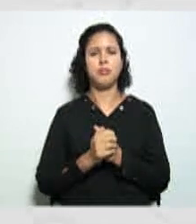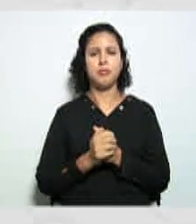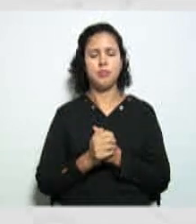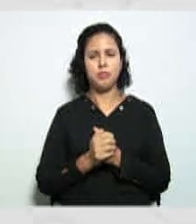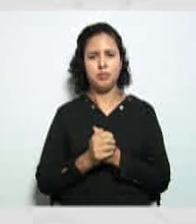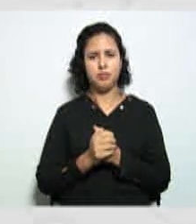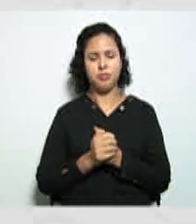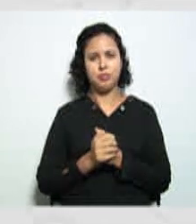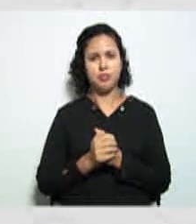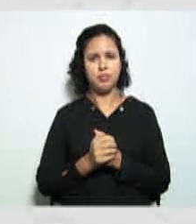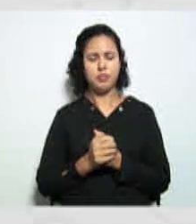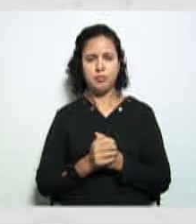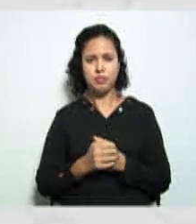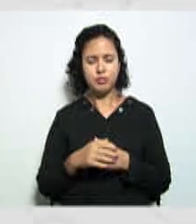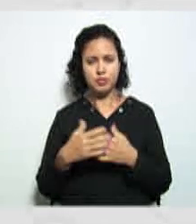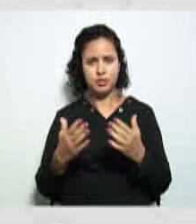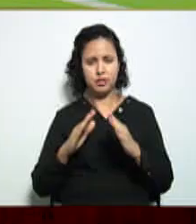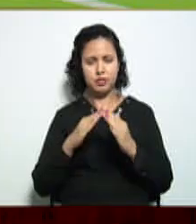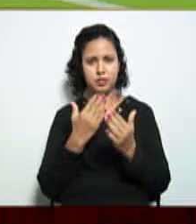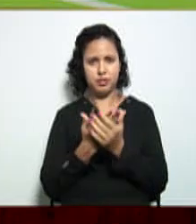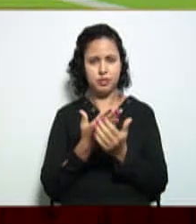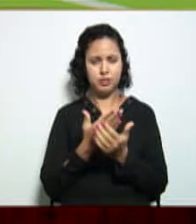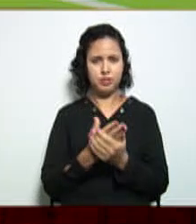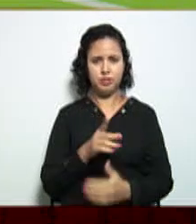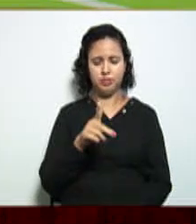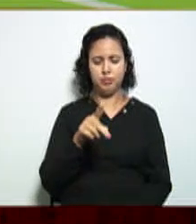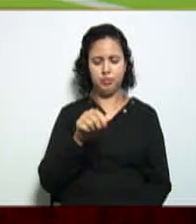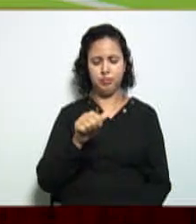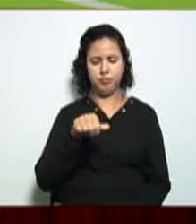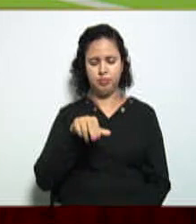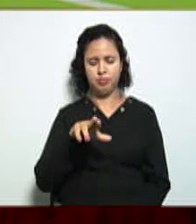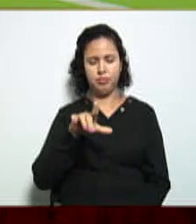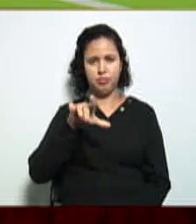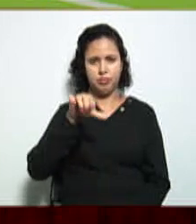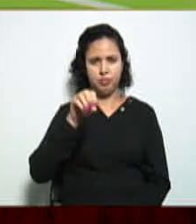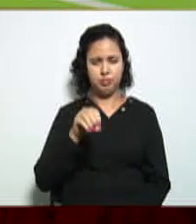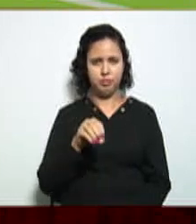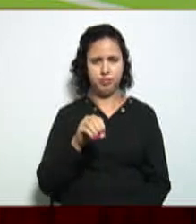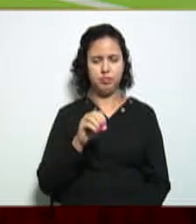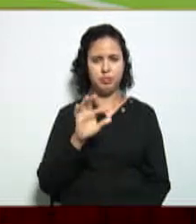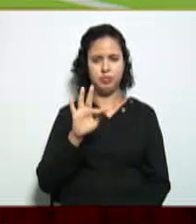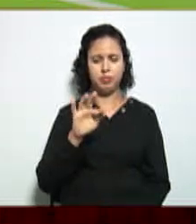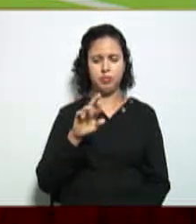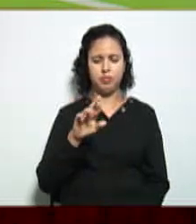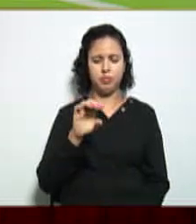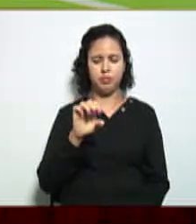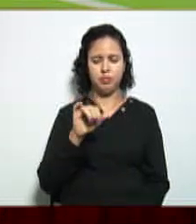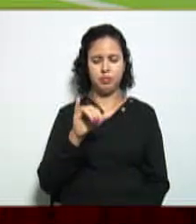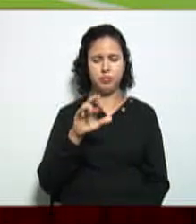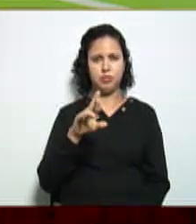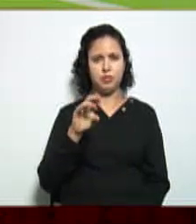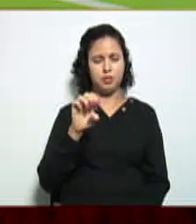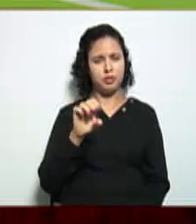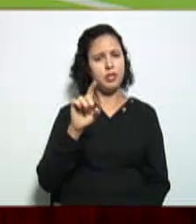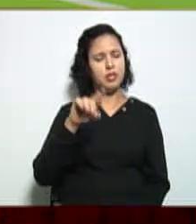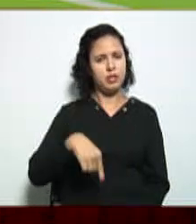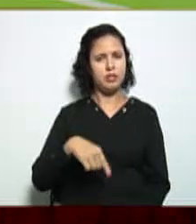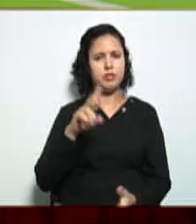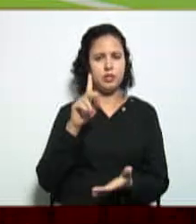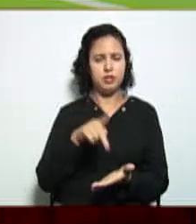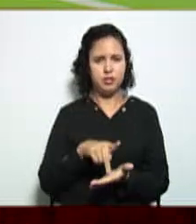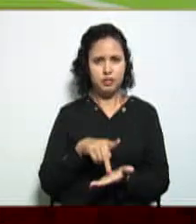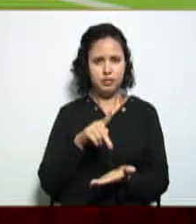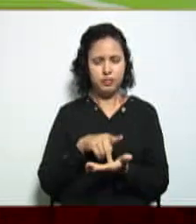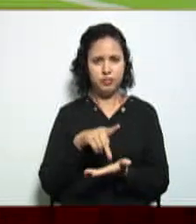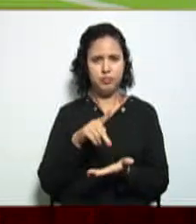Olha, de acordo com a escola Paulo Freire, é verdadeiro esse elemento. Essa alternativa aí é